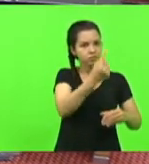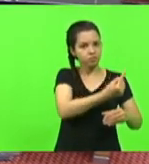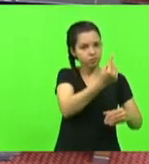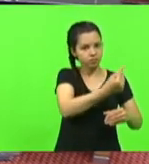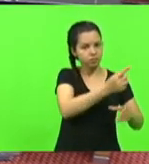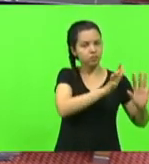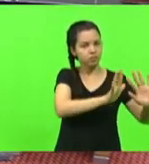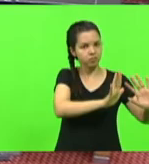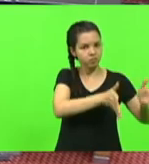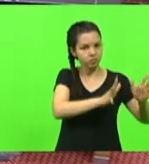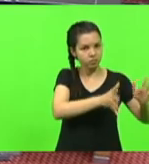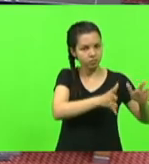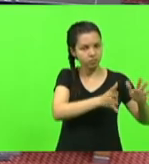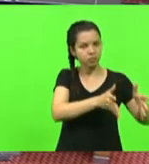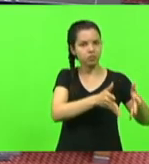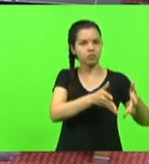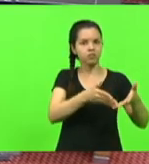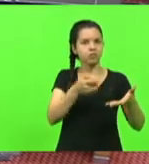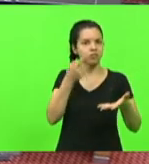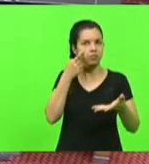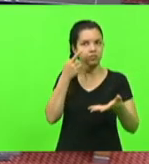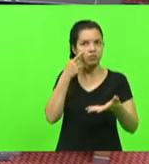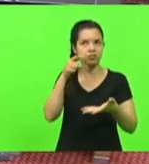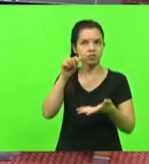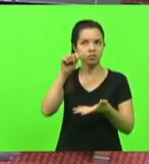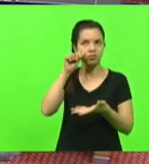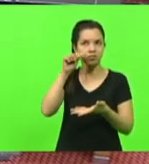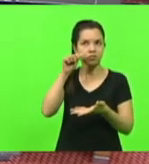E vamos ver se a Ana aqui demora para chegar.